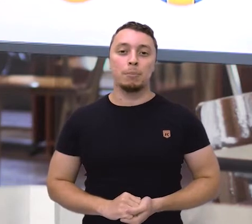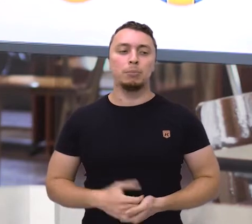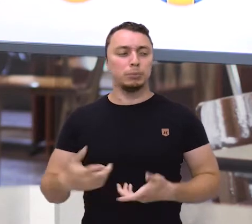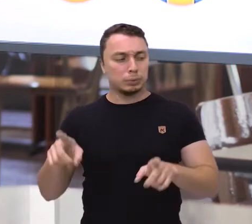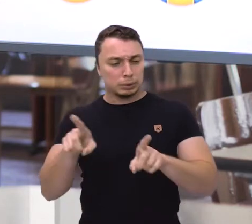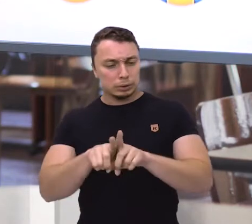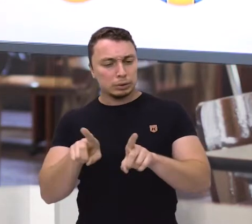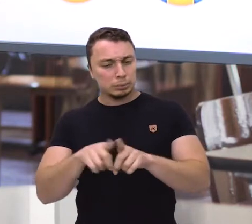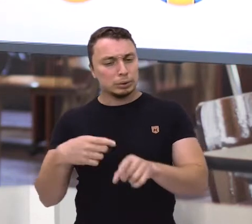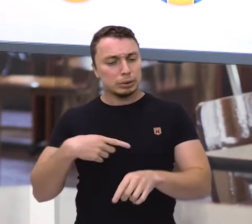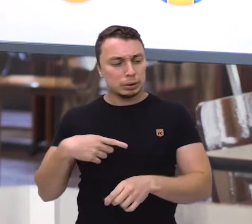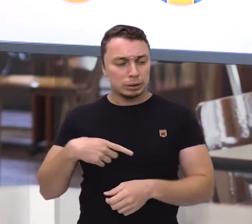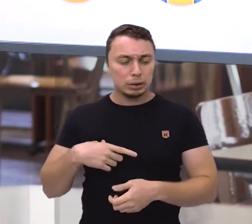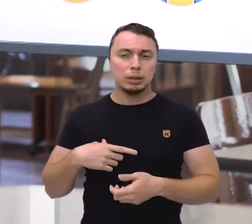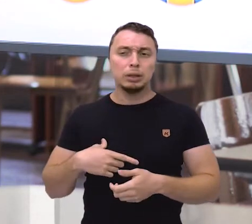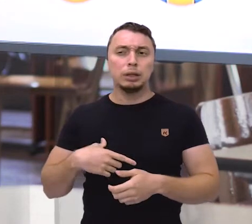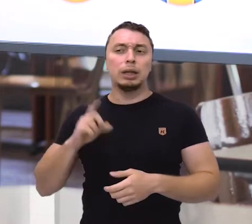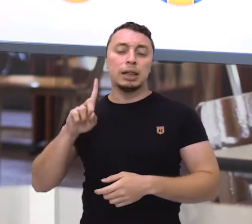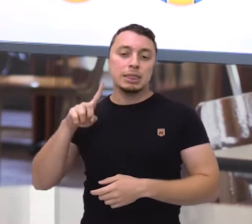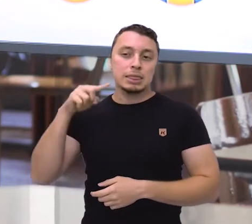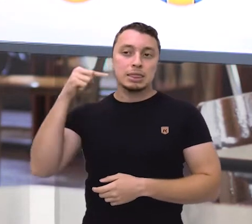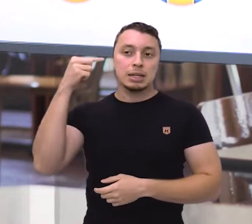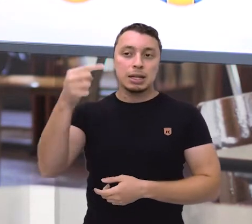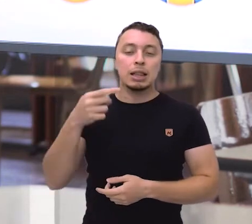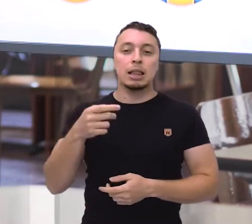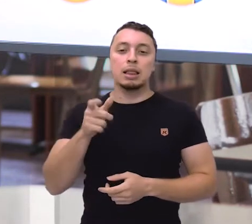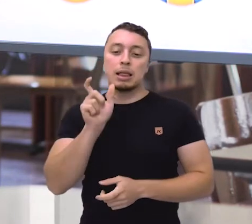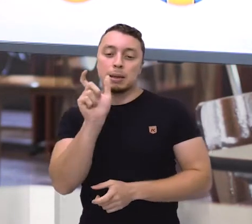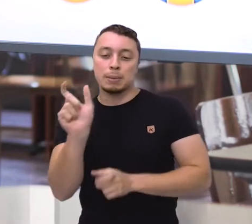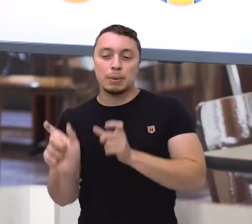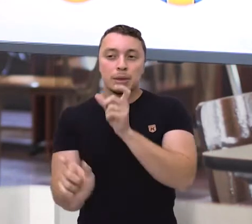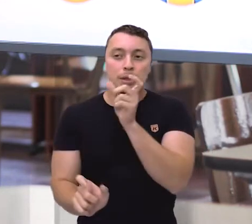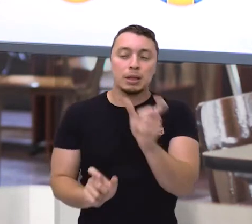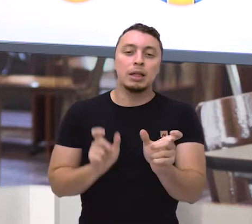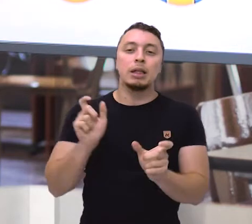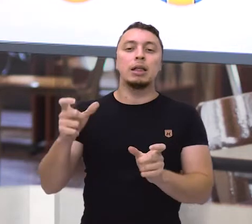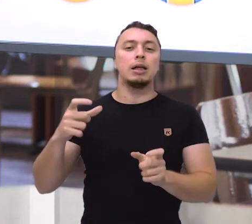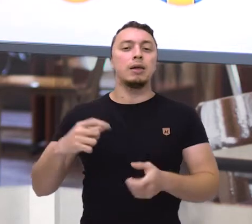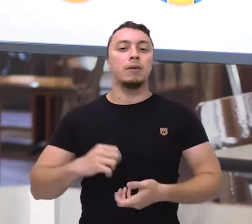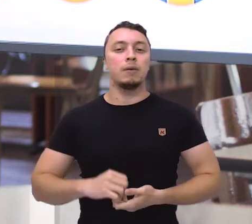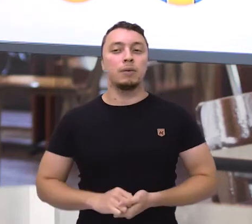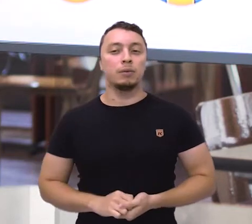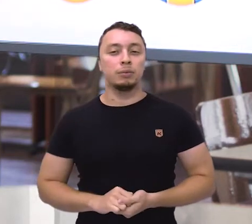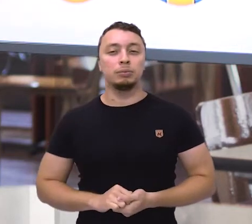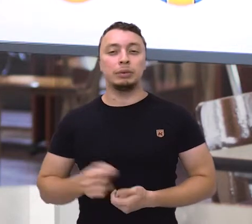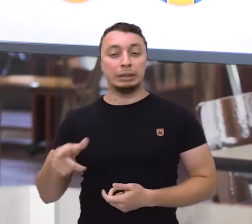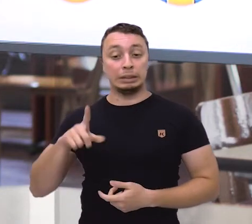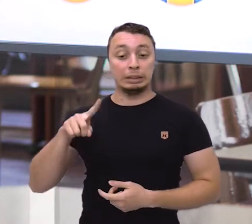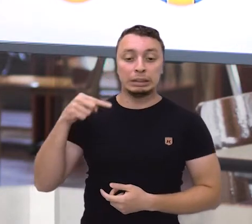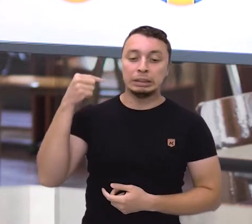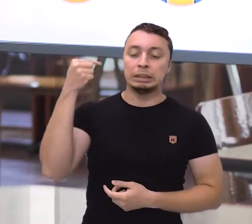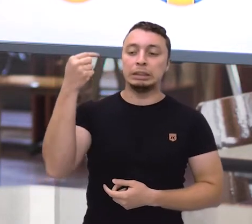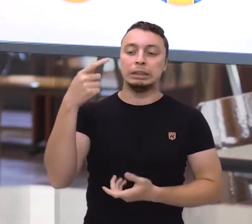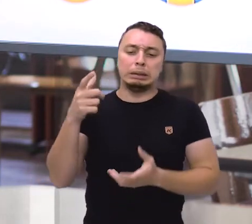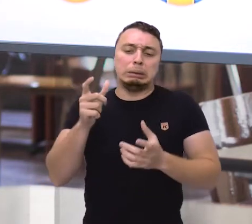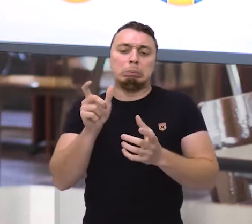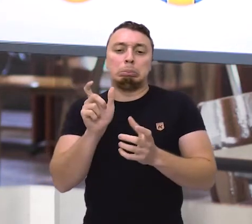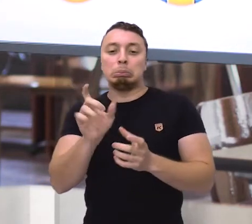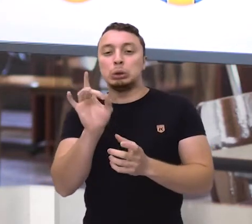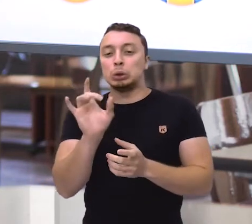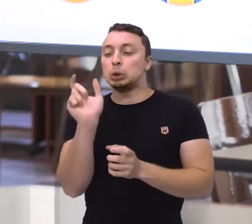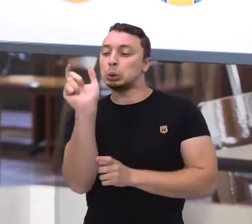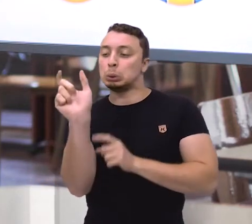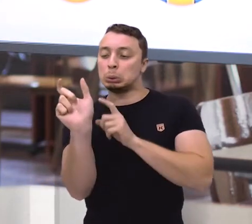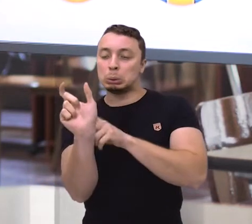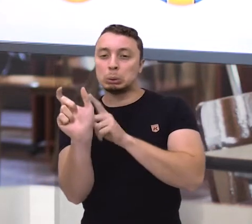Ainda temos, além das palavrinhas que nós usamos de forma abreviada, além das palavrinhas que usamos de